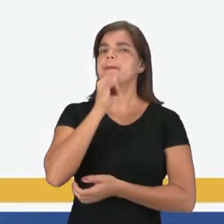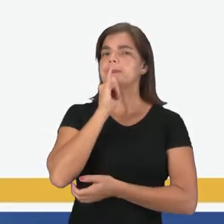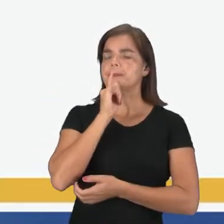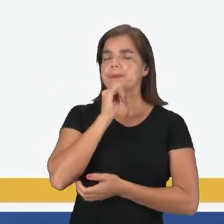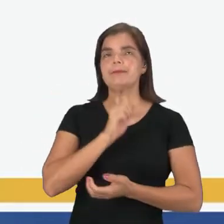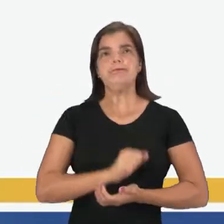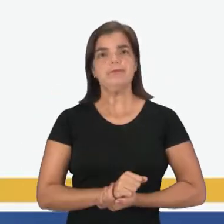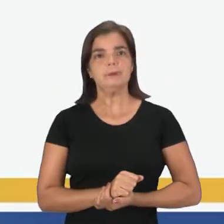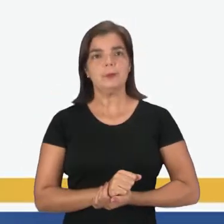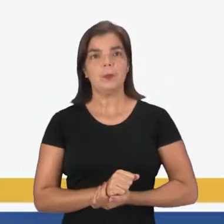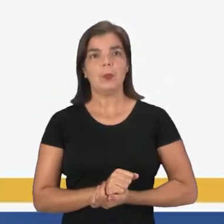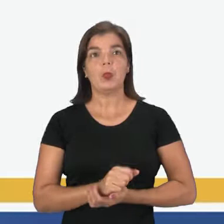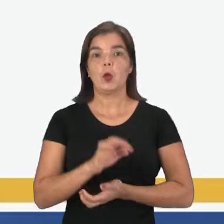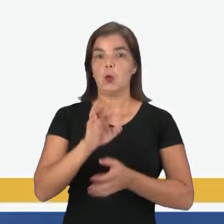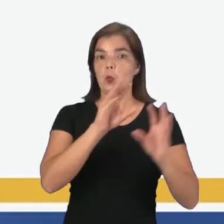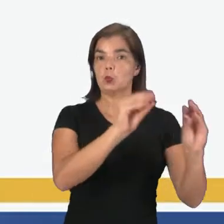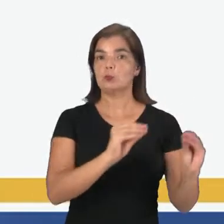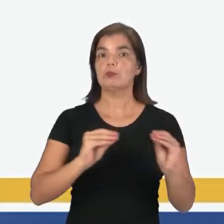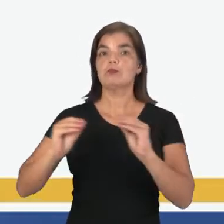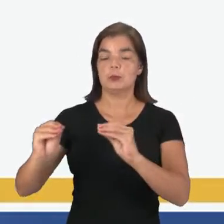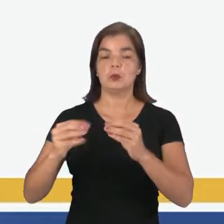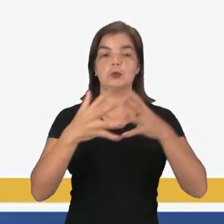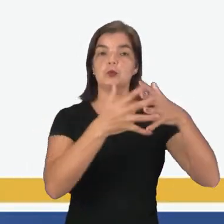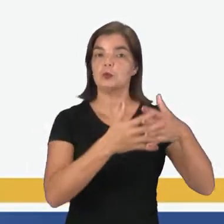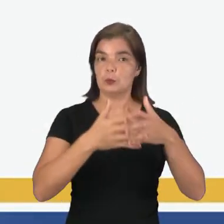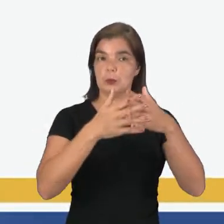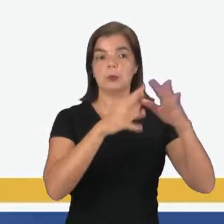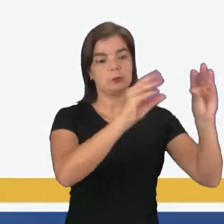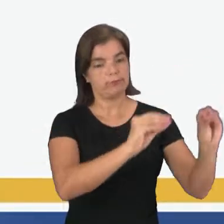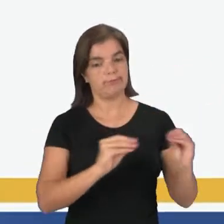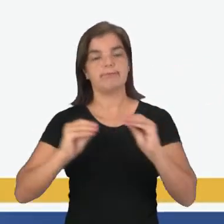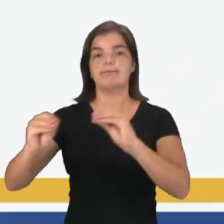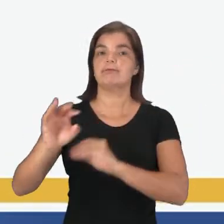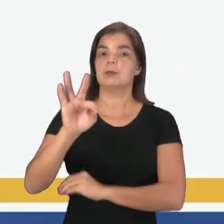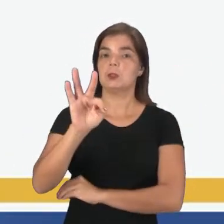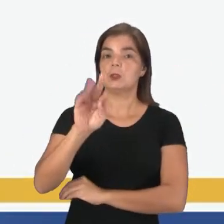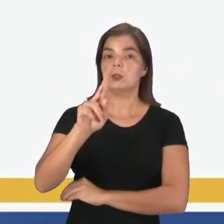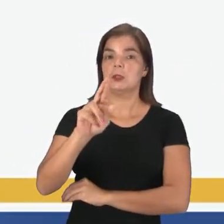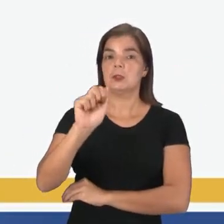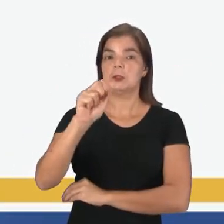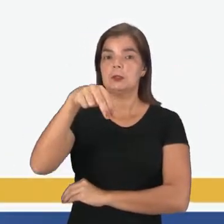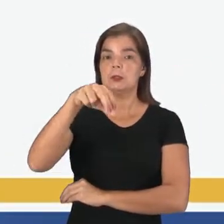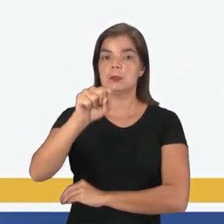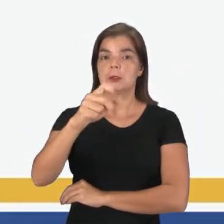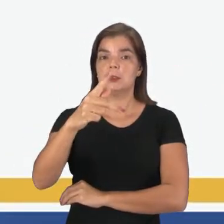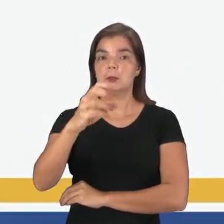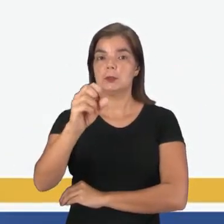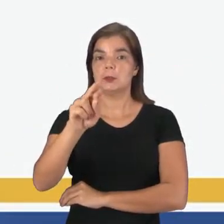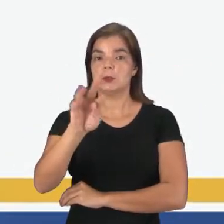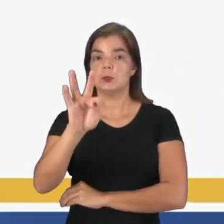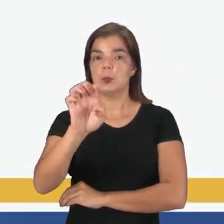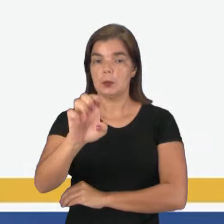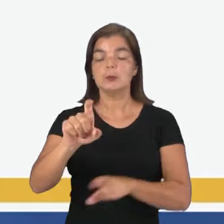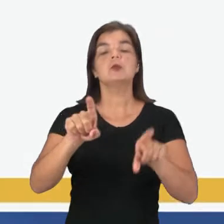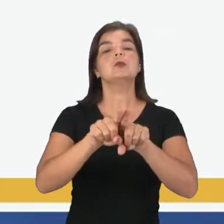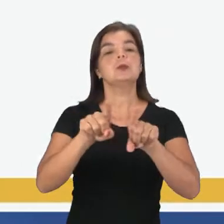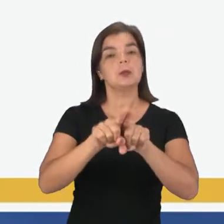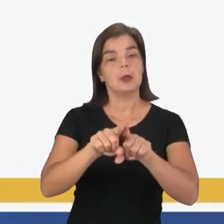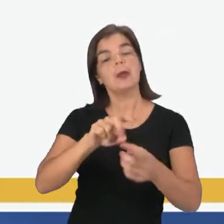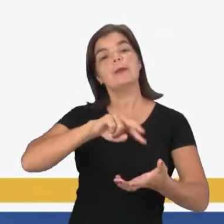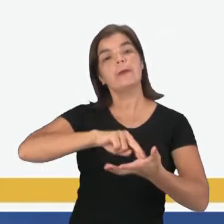além de. Por exemplo, quando você faz um transporte, você sai de um lugar para outro. Então, esse pedacinho da